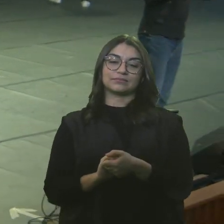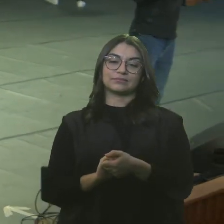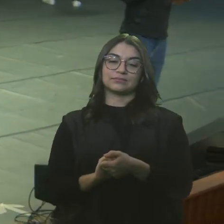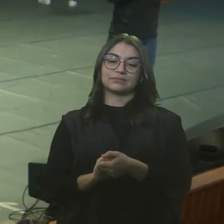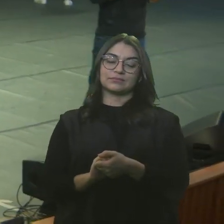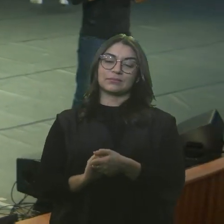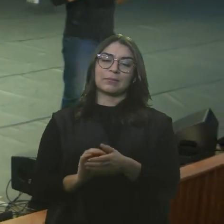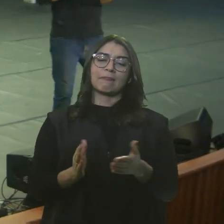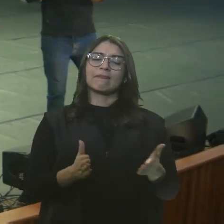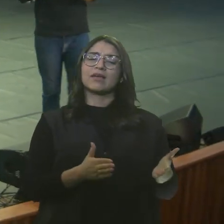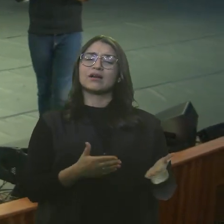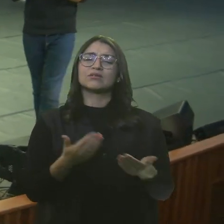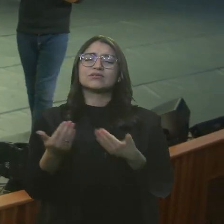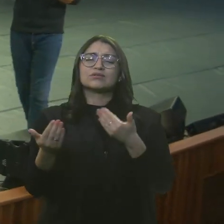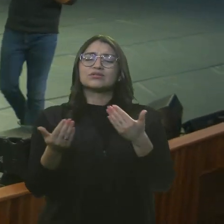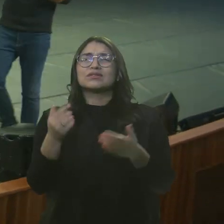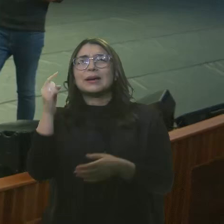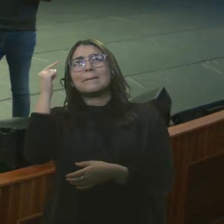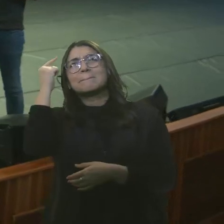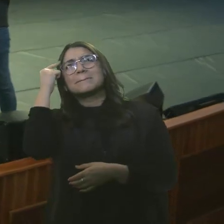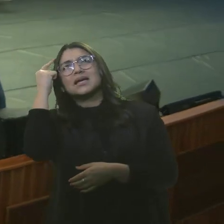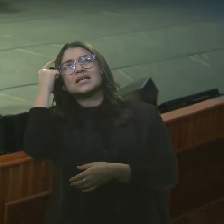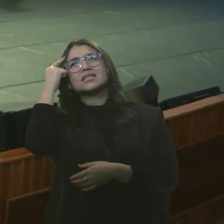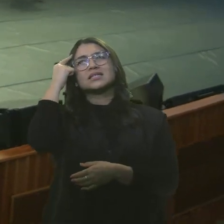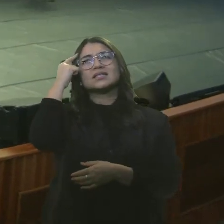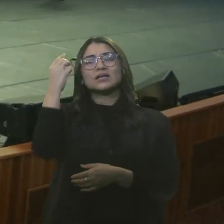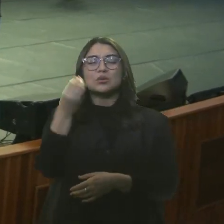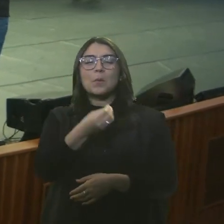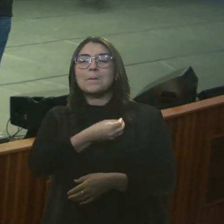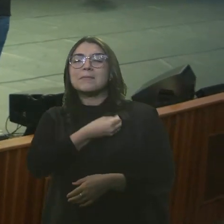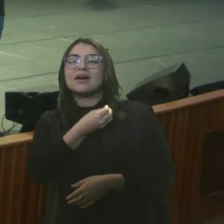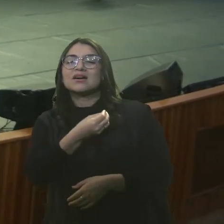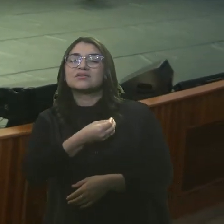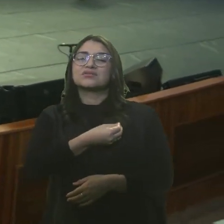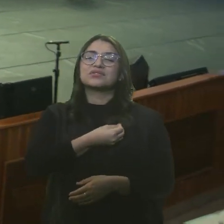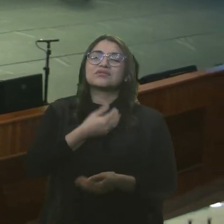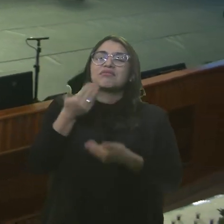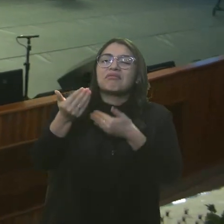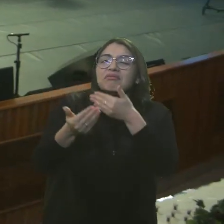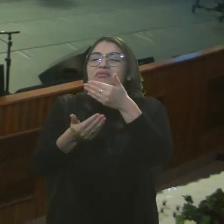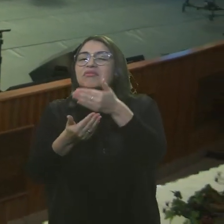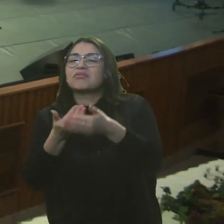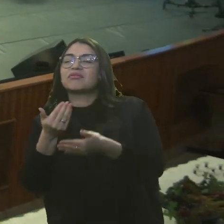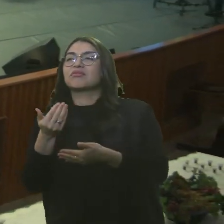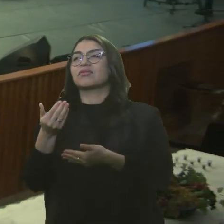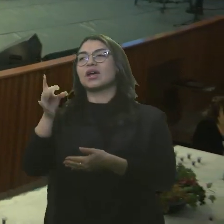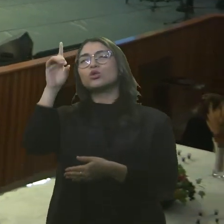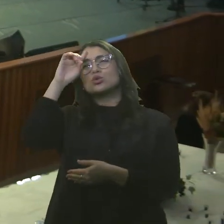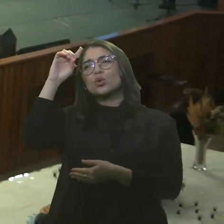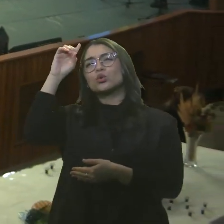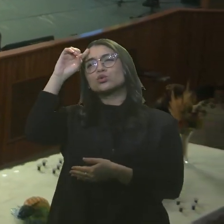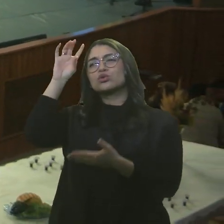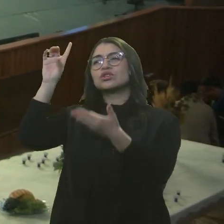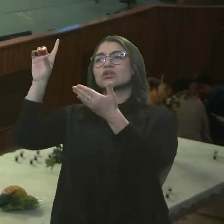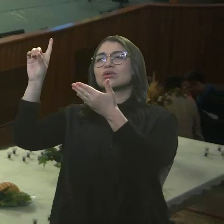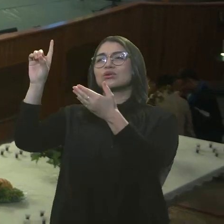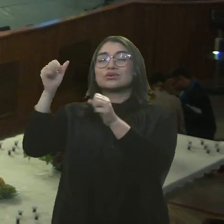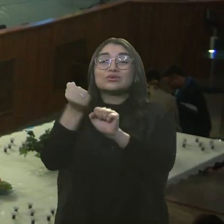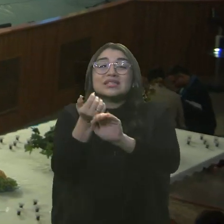Talvez essa ideia de viver por uma causa, gastar a vida, isso está longe de